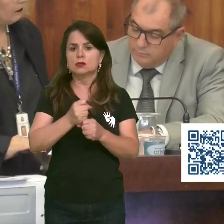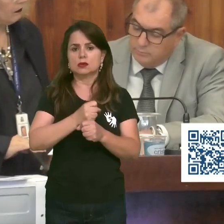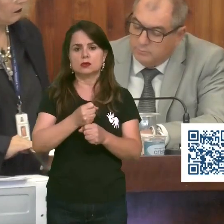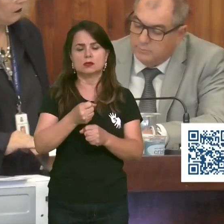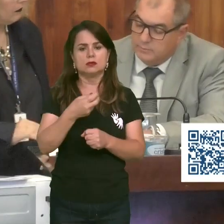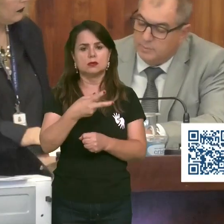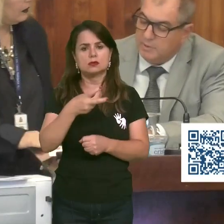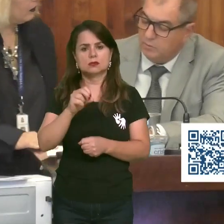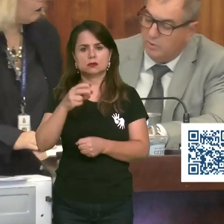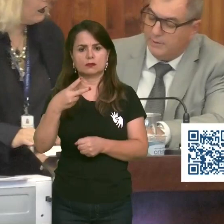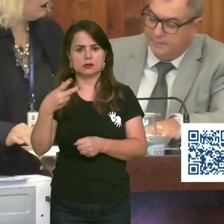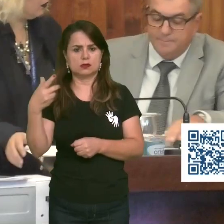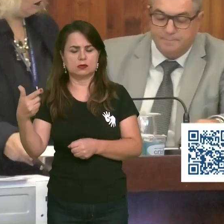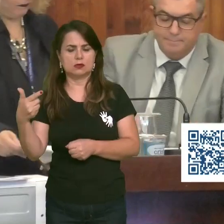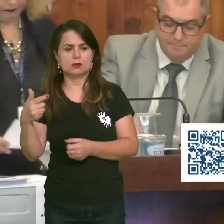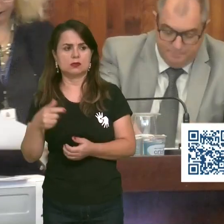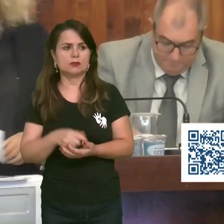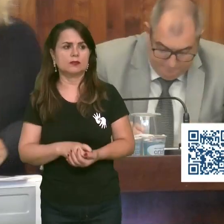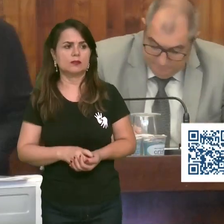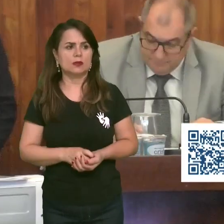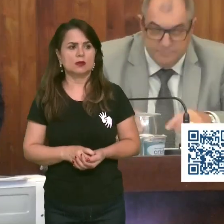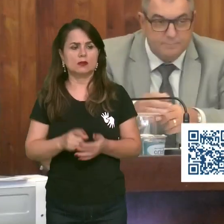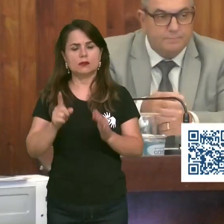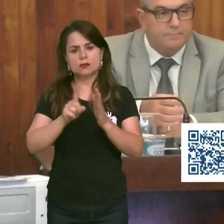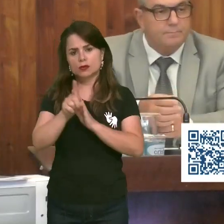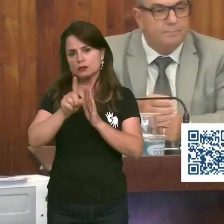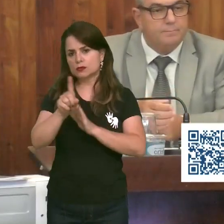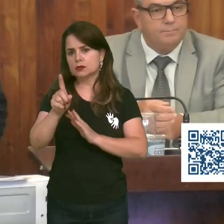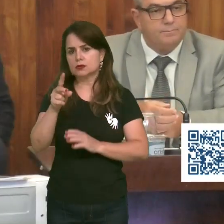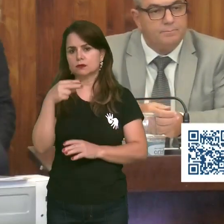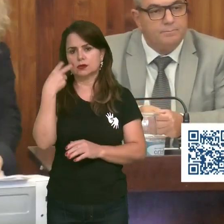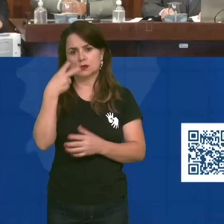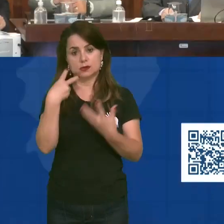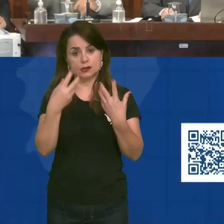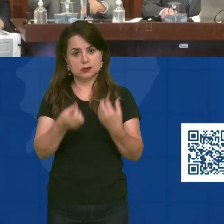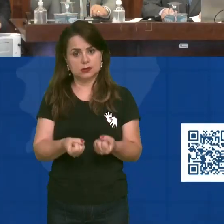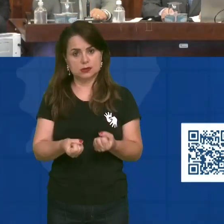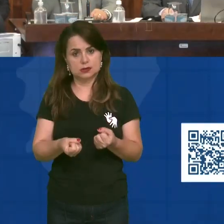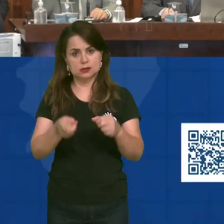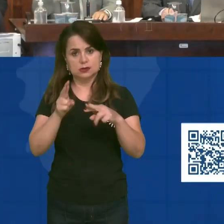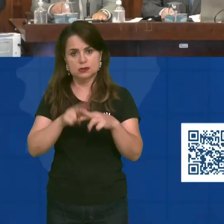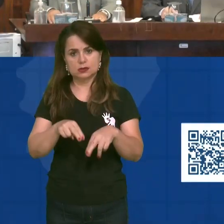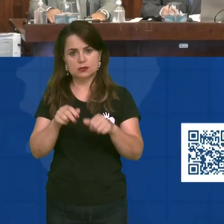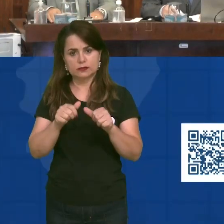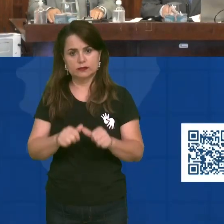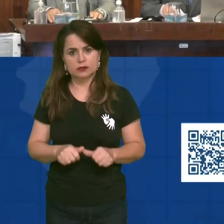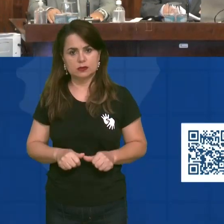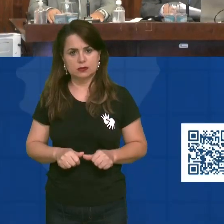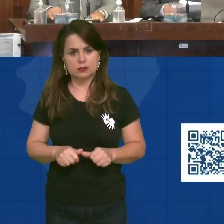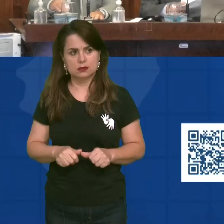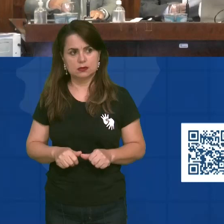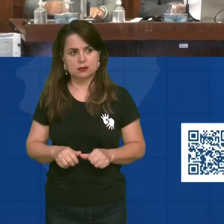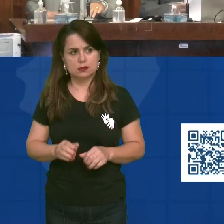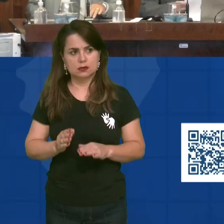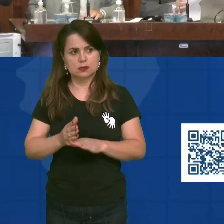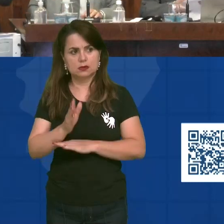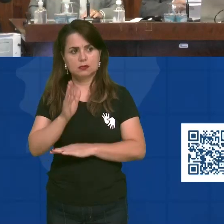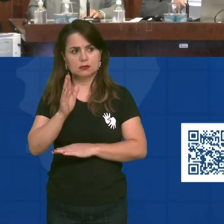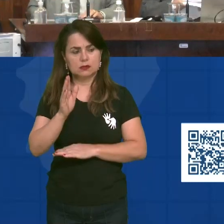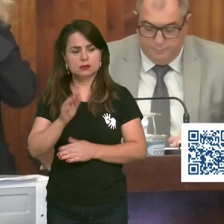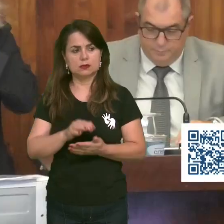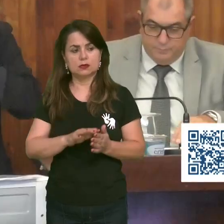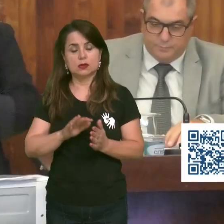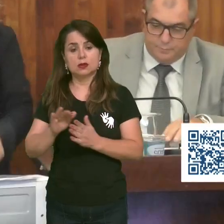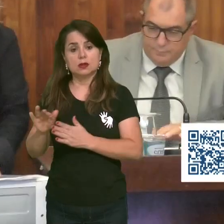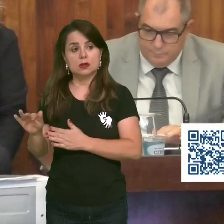favoráveis a esse requerimento de congratulações permaneça como se encontra aprovados passemos agora os